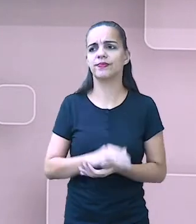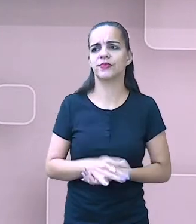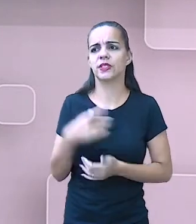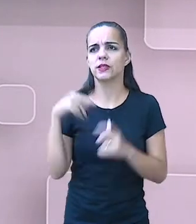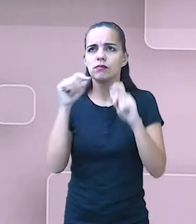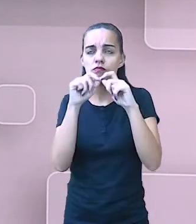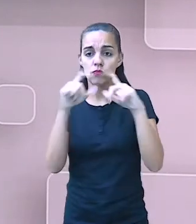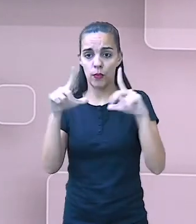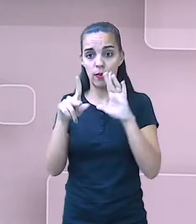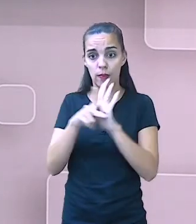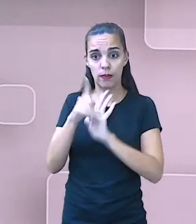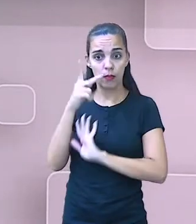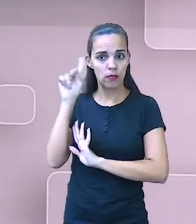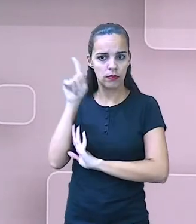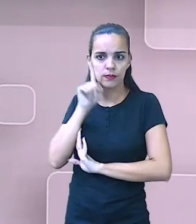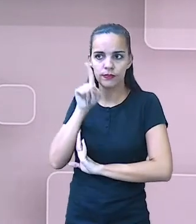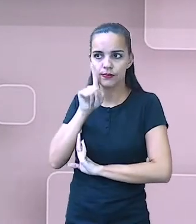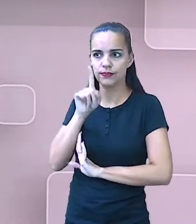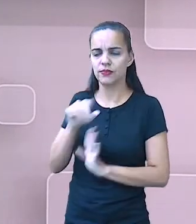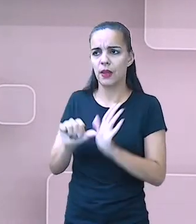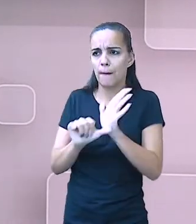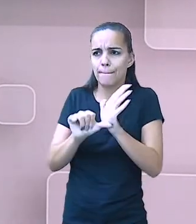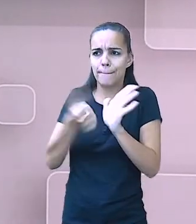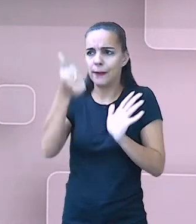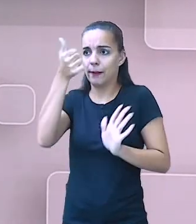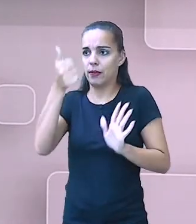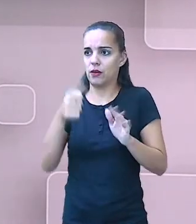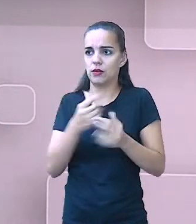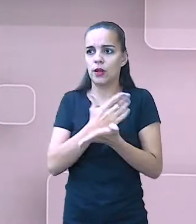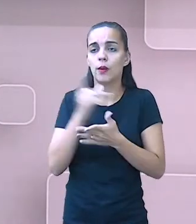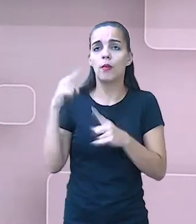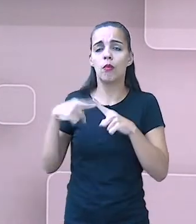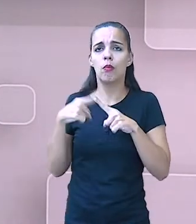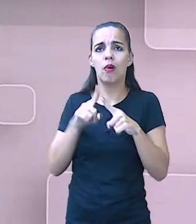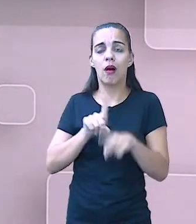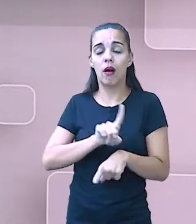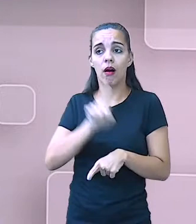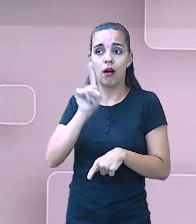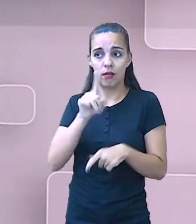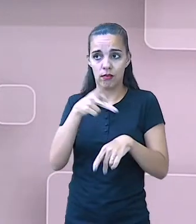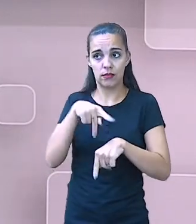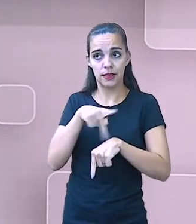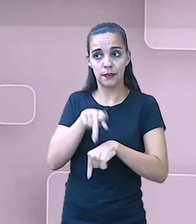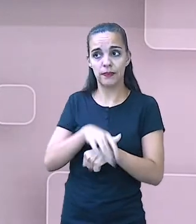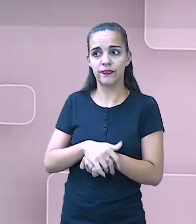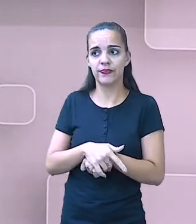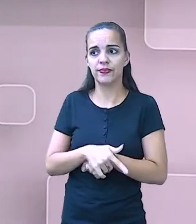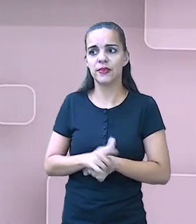Estados Unidos. Por quê? Porque lá eles tinham muitas...